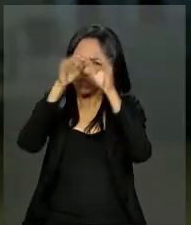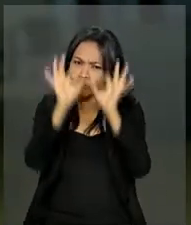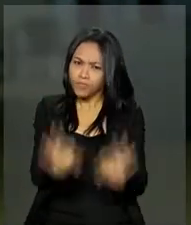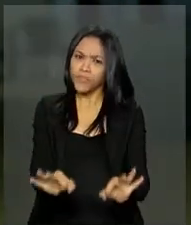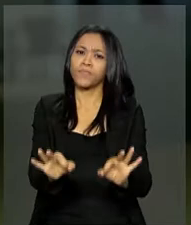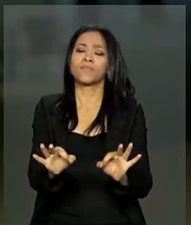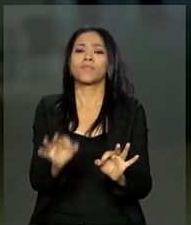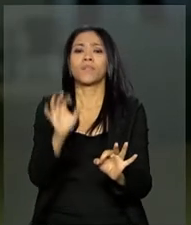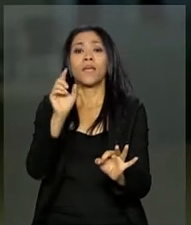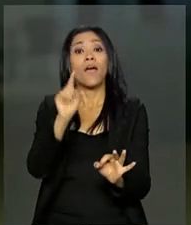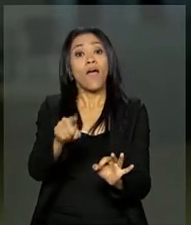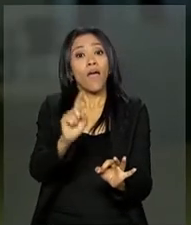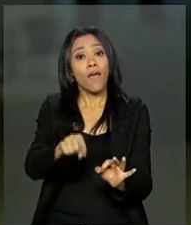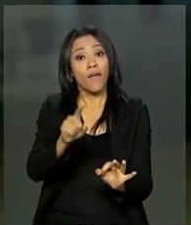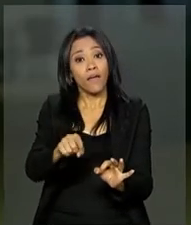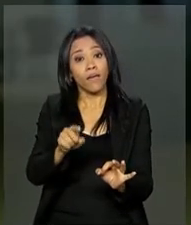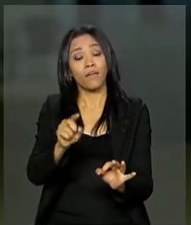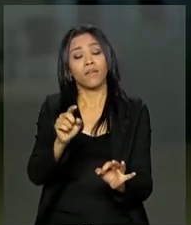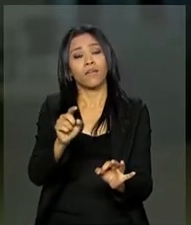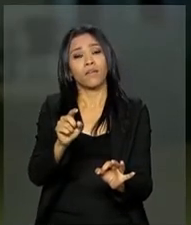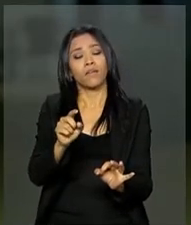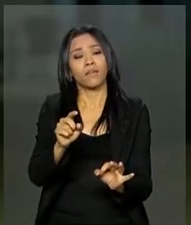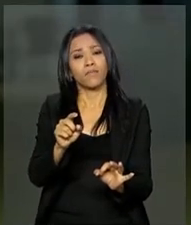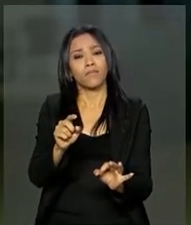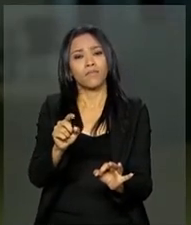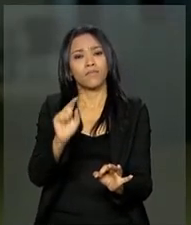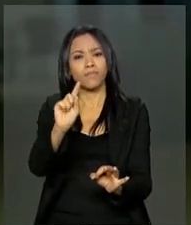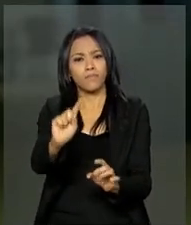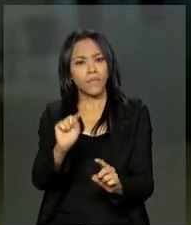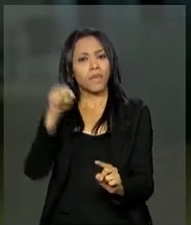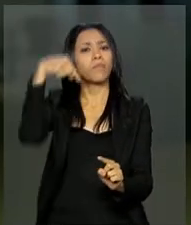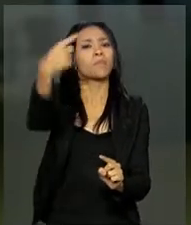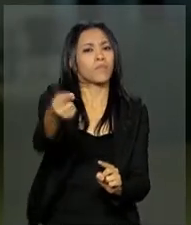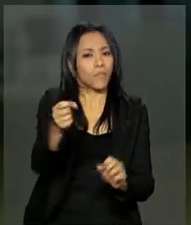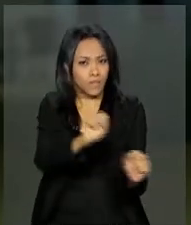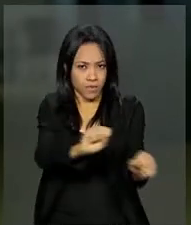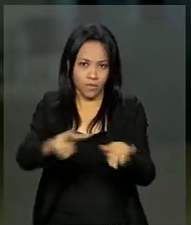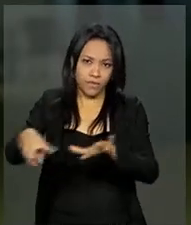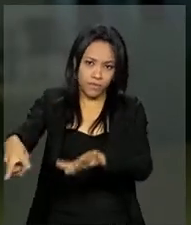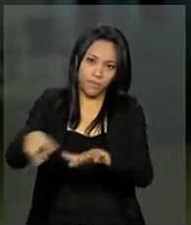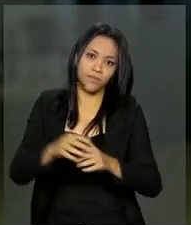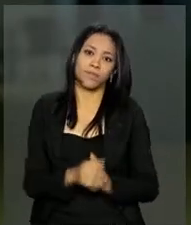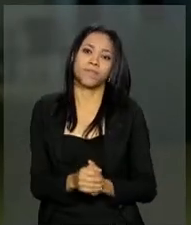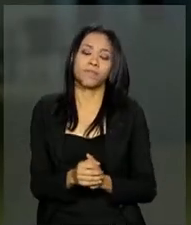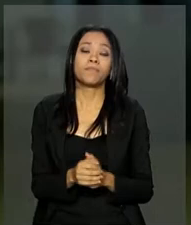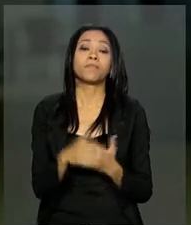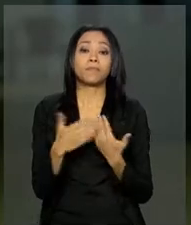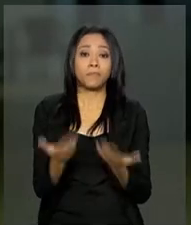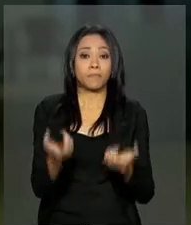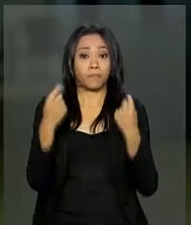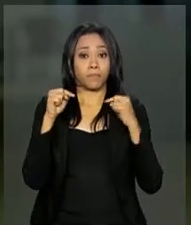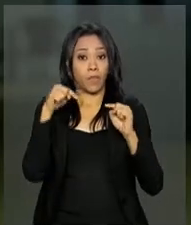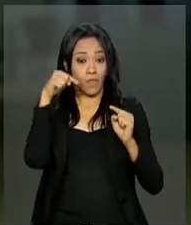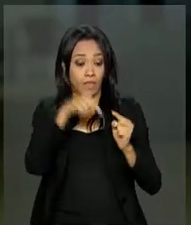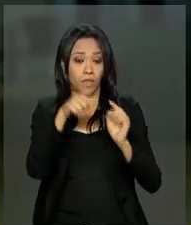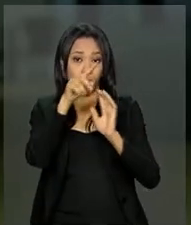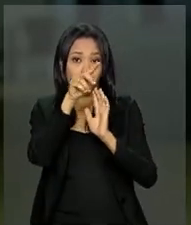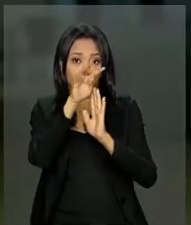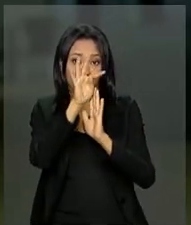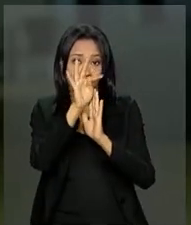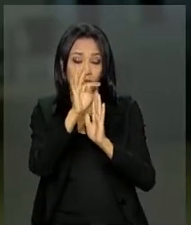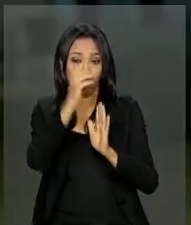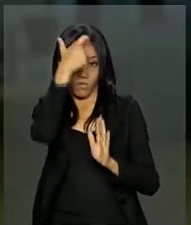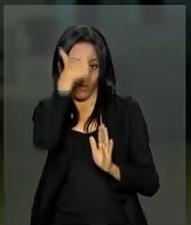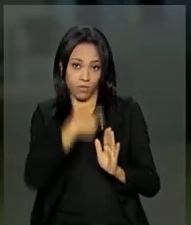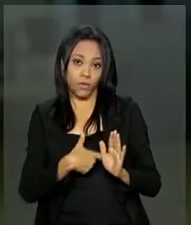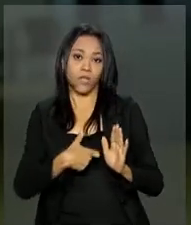na Comissão de Assuntos Sociais do Senado, deve ficar para a próxima semana, Leandro. O texto, o relator